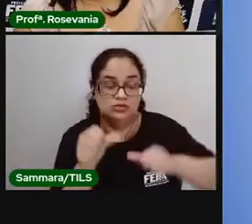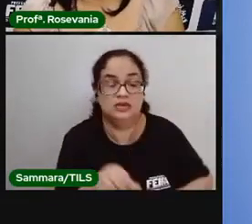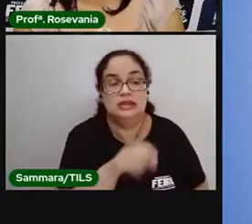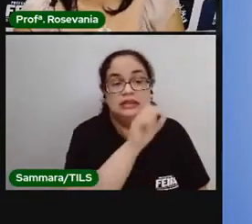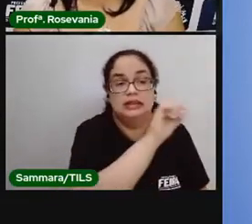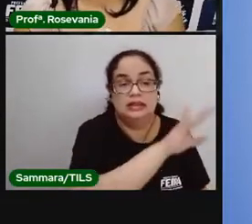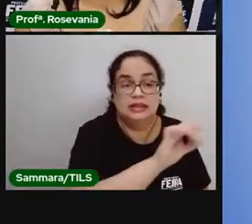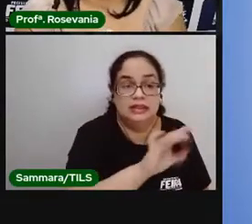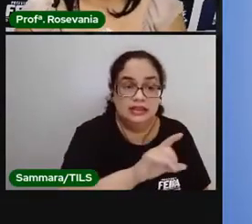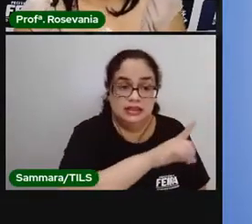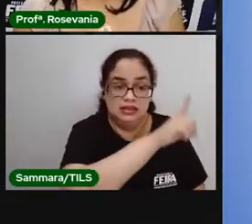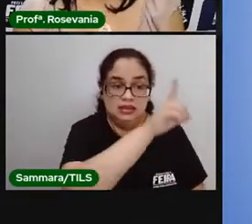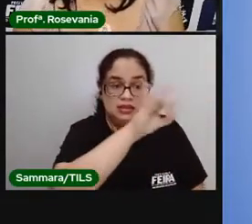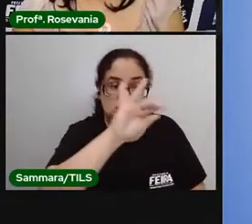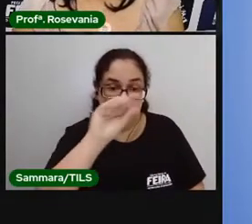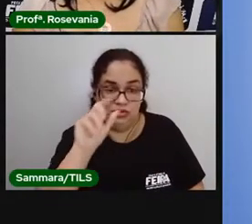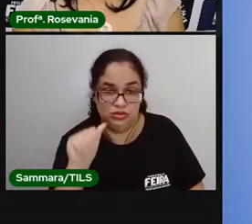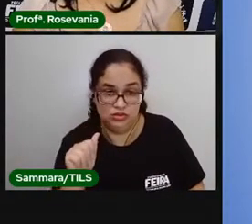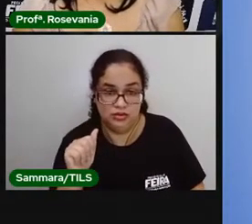transformação.